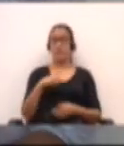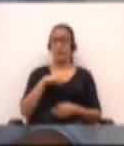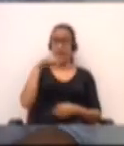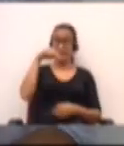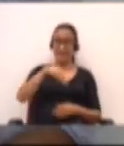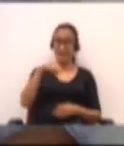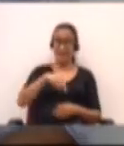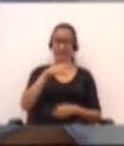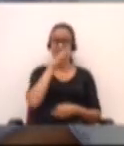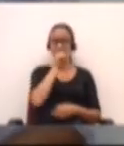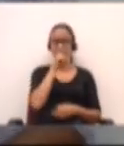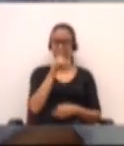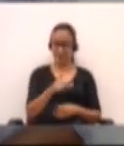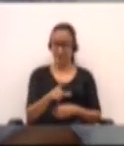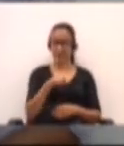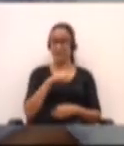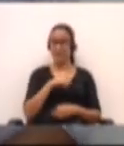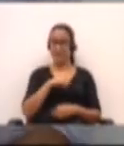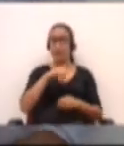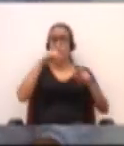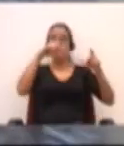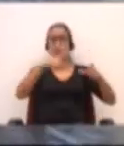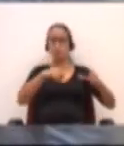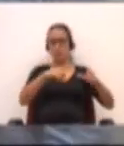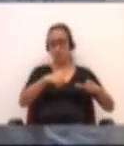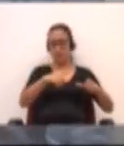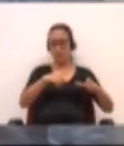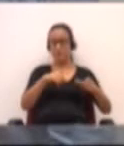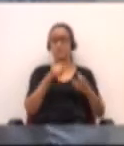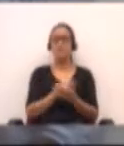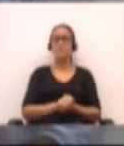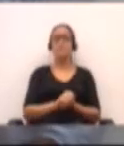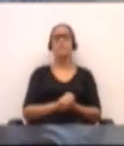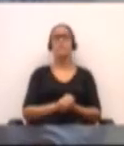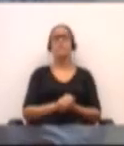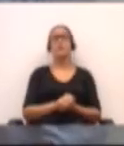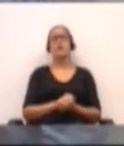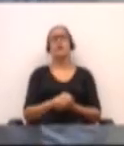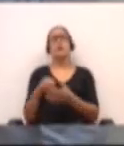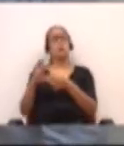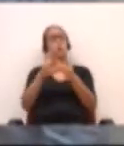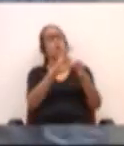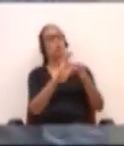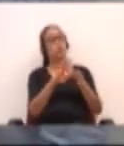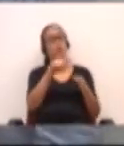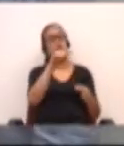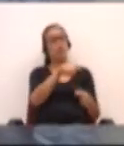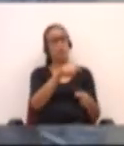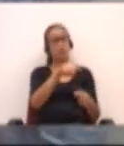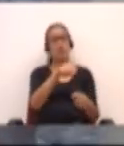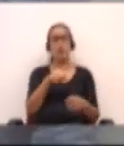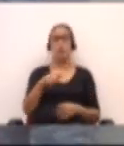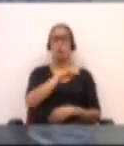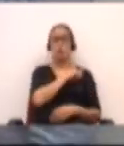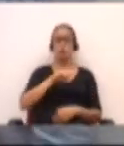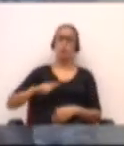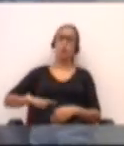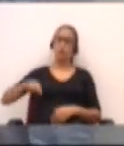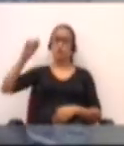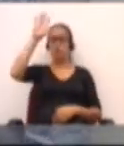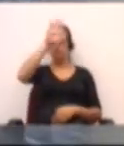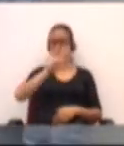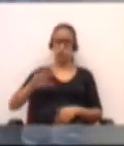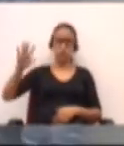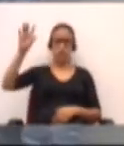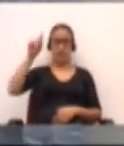Teixeira, numa área da União, do governo federal, que foi ocupada irregularmente pela